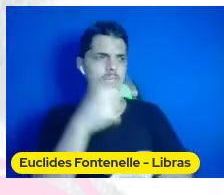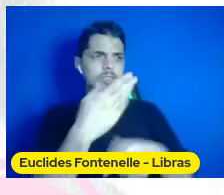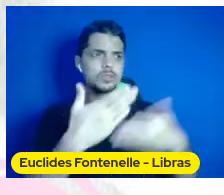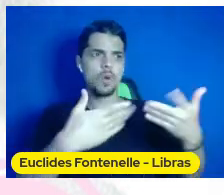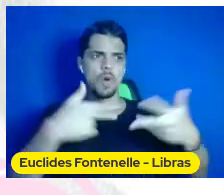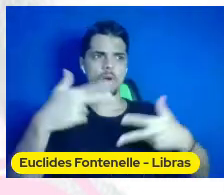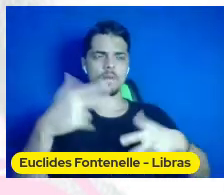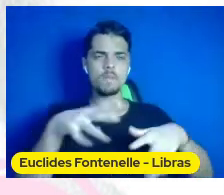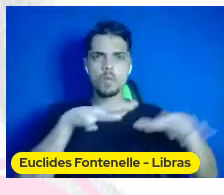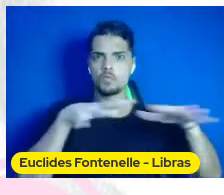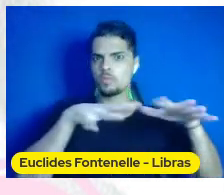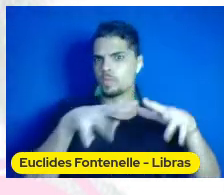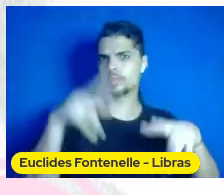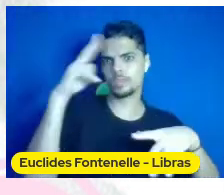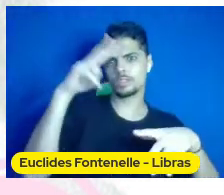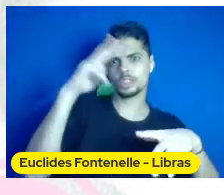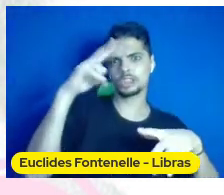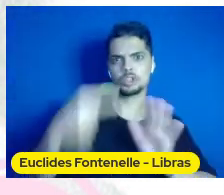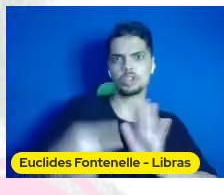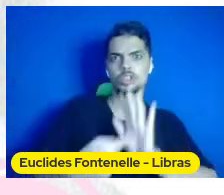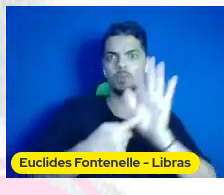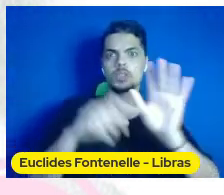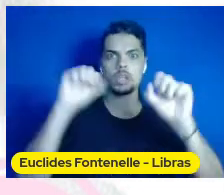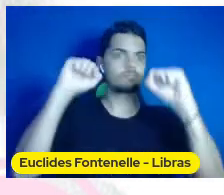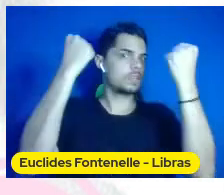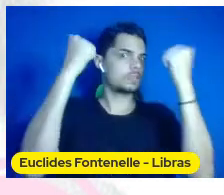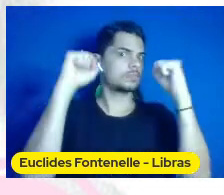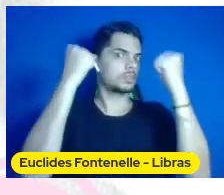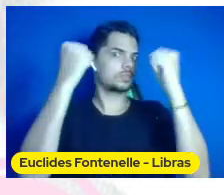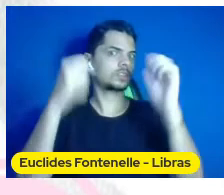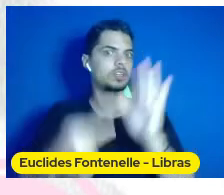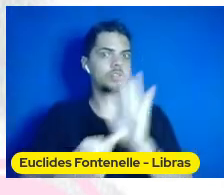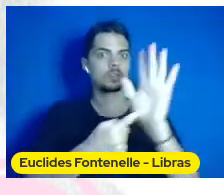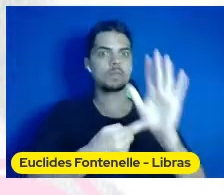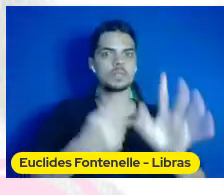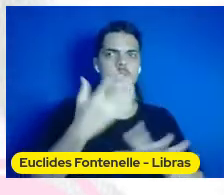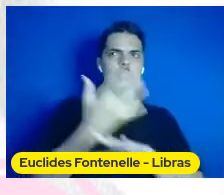história, a gente traz educação física nos movimentos, a gente traz física